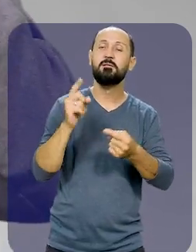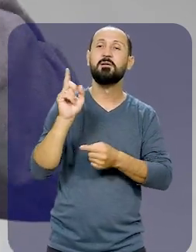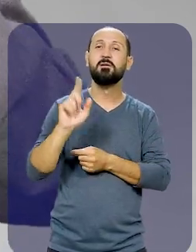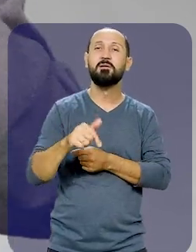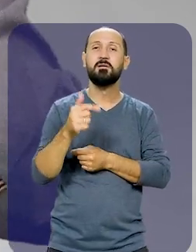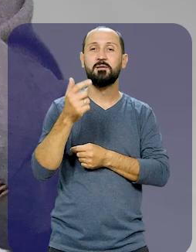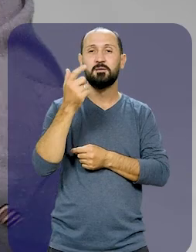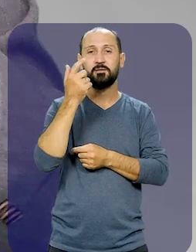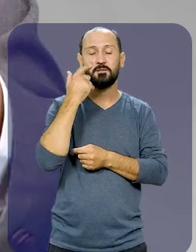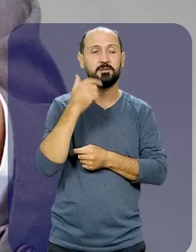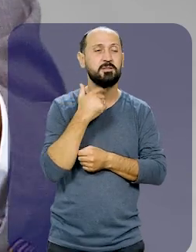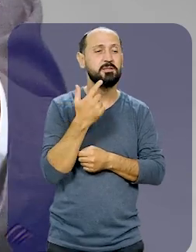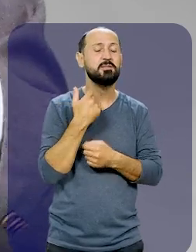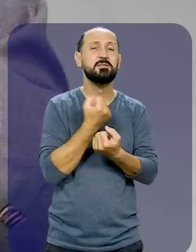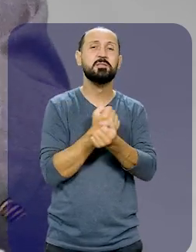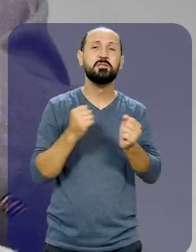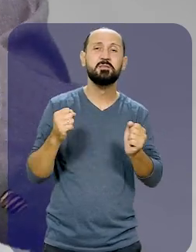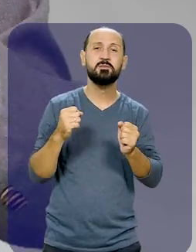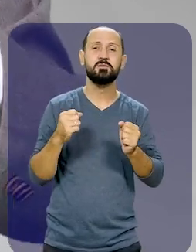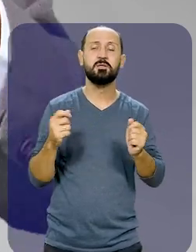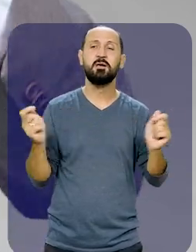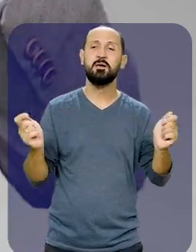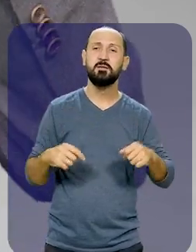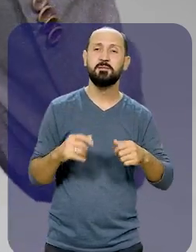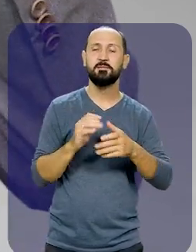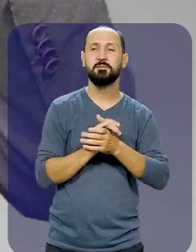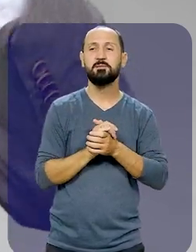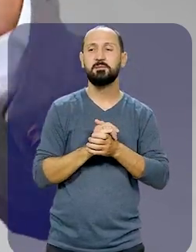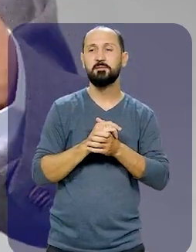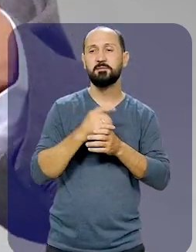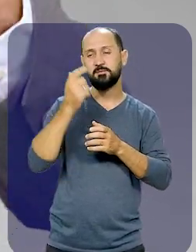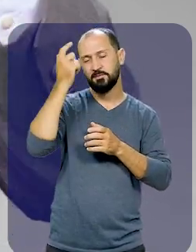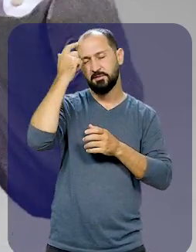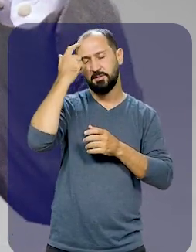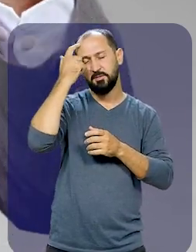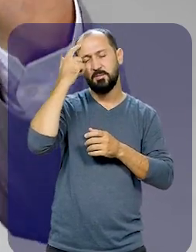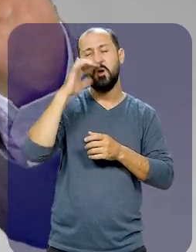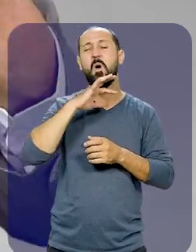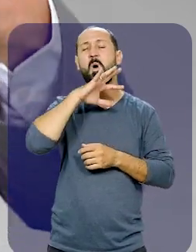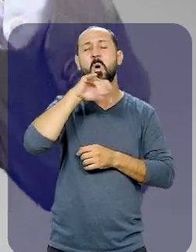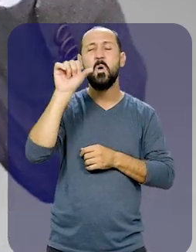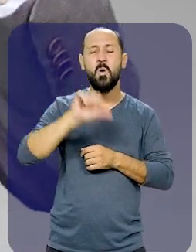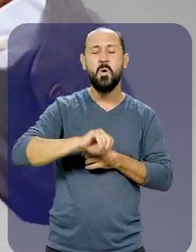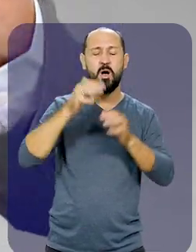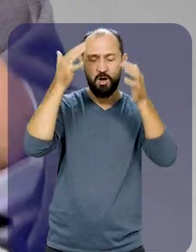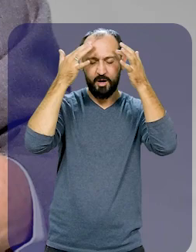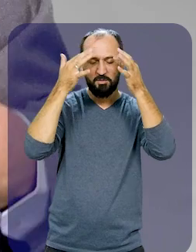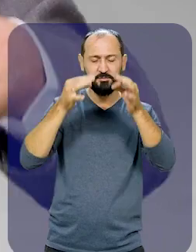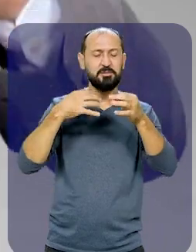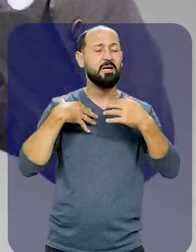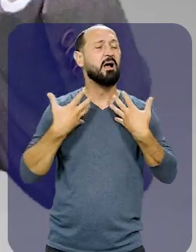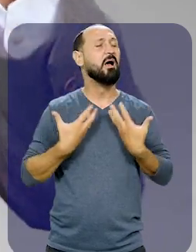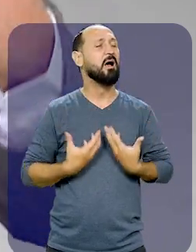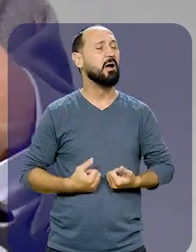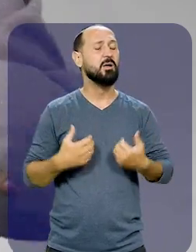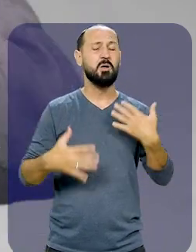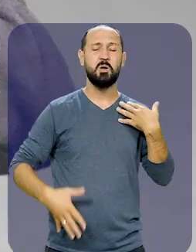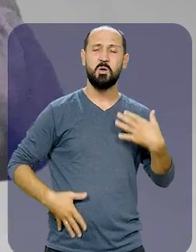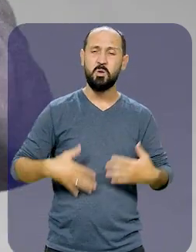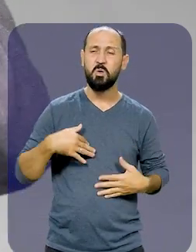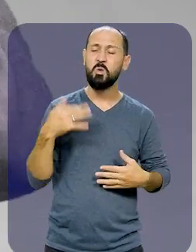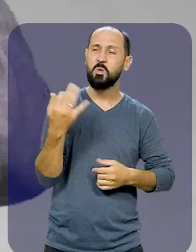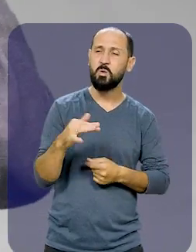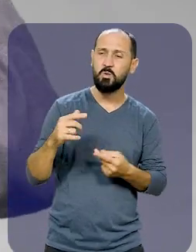é inabilitante. Você com a cabeça ruim, sem concentração, com fadiga crônica, dores no